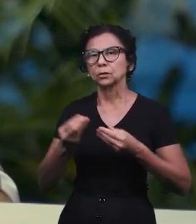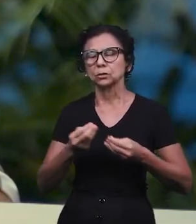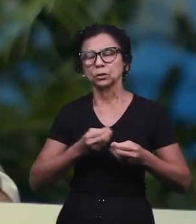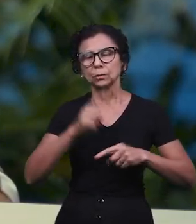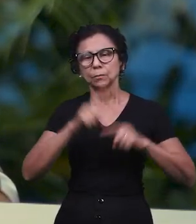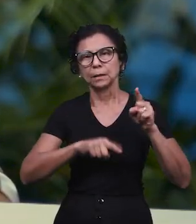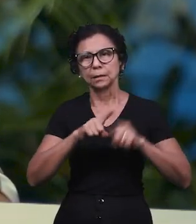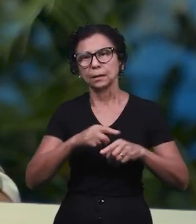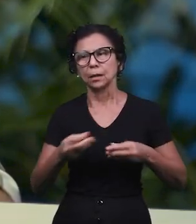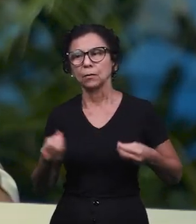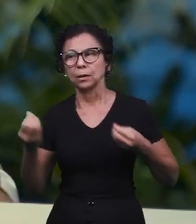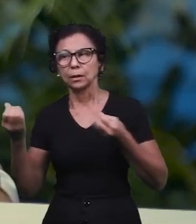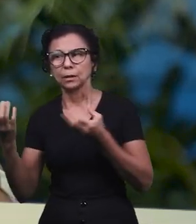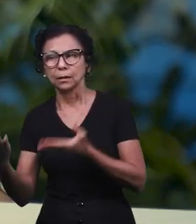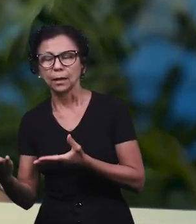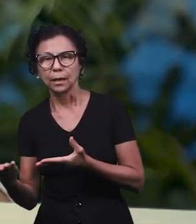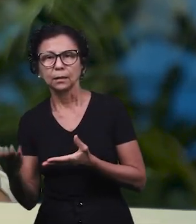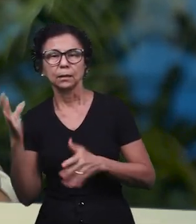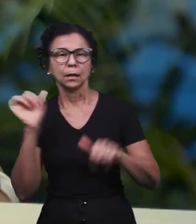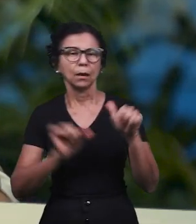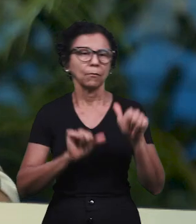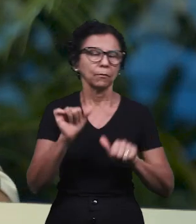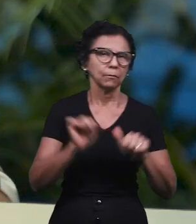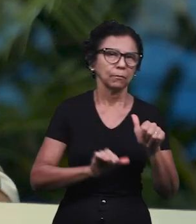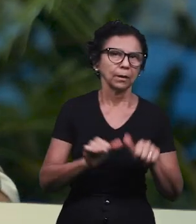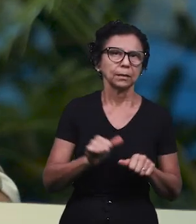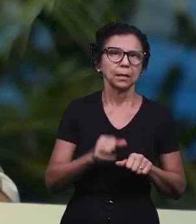estavam sendo realizados no Centro de Avaliações do